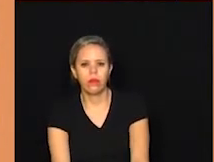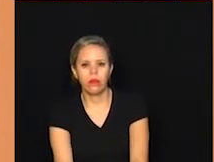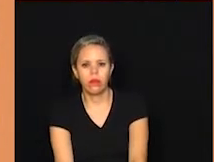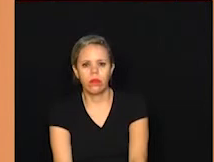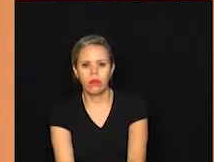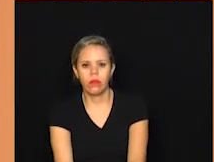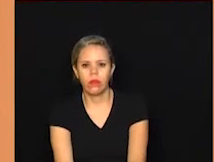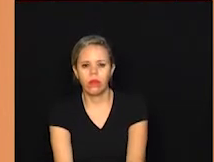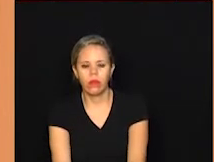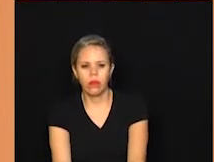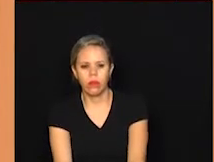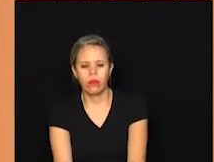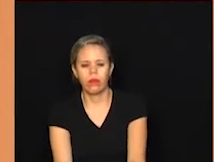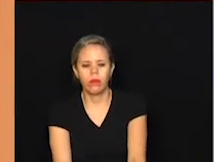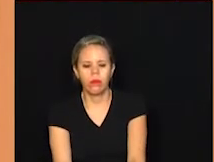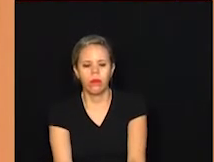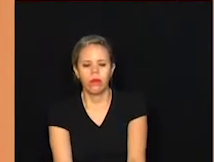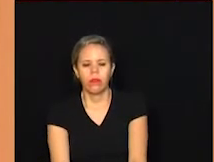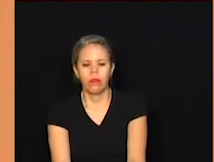WhatsApp.